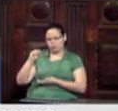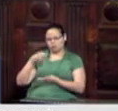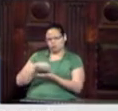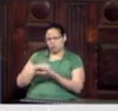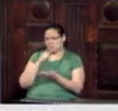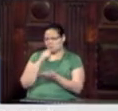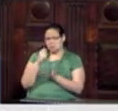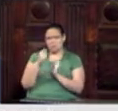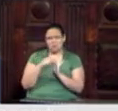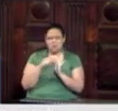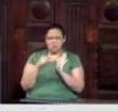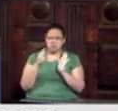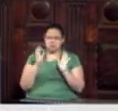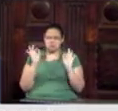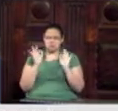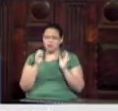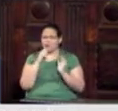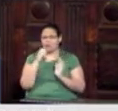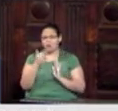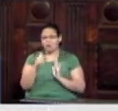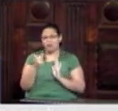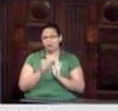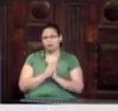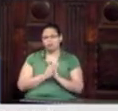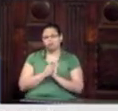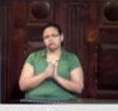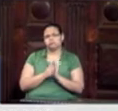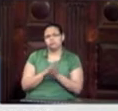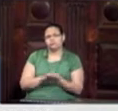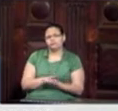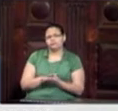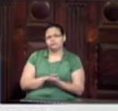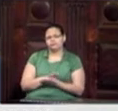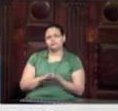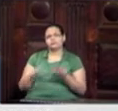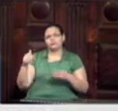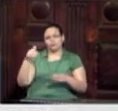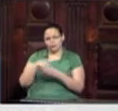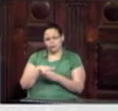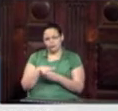sociais. Estou dizendo isso porque a gente vota